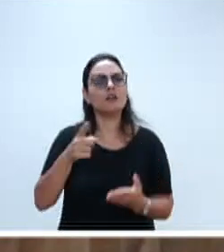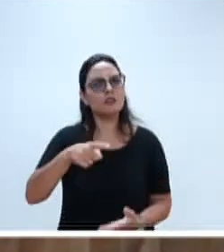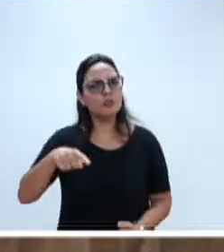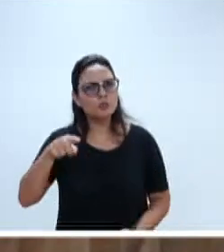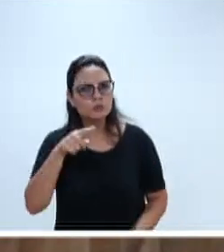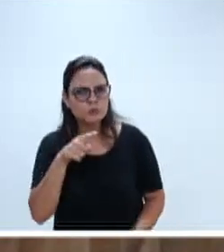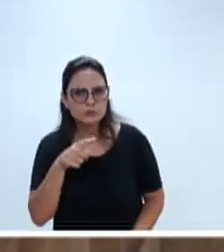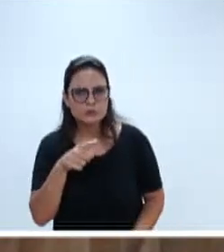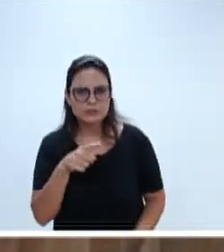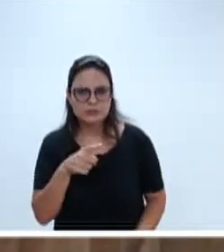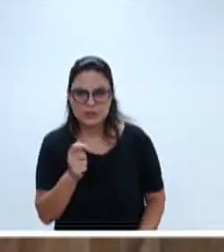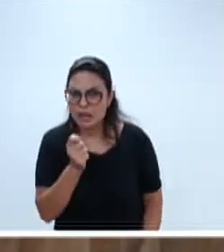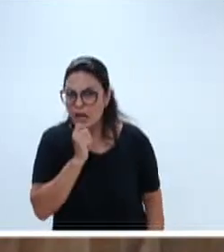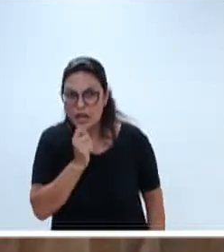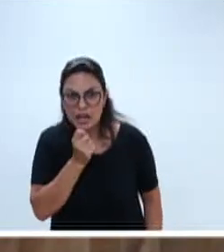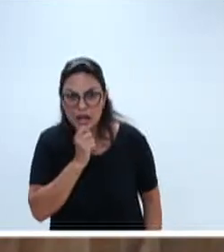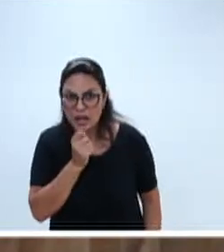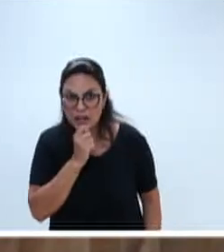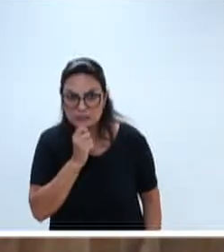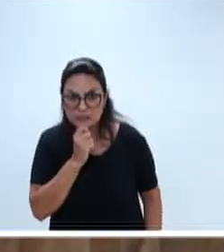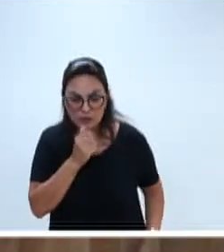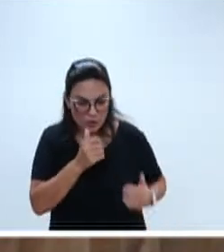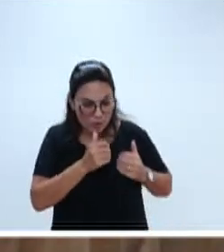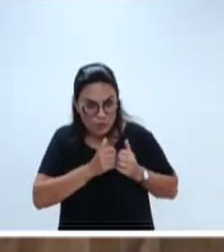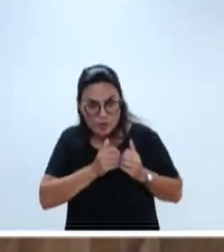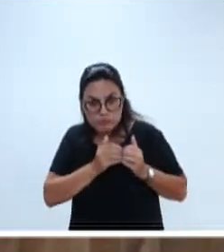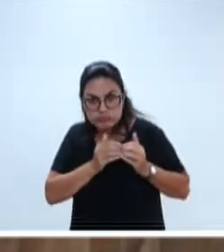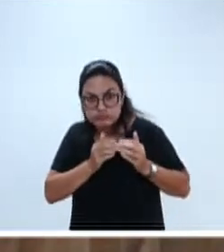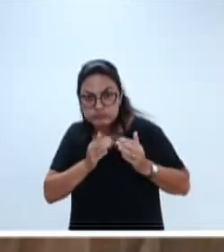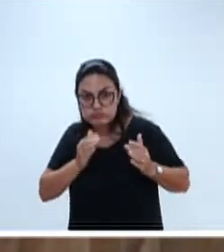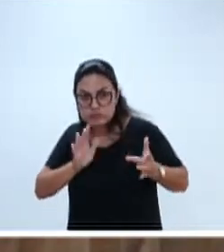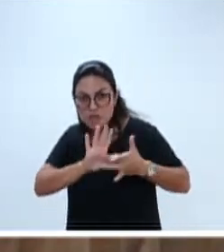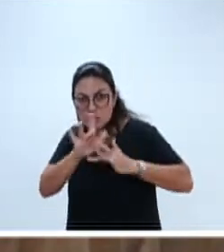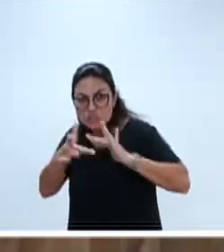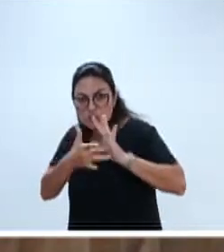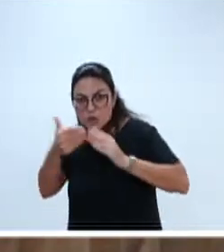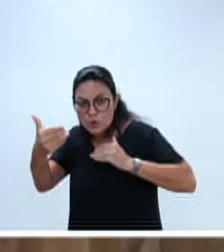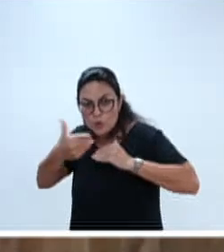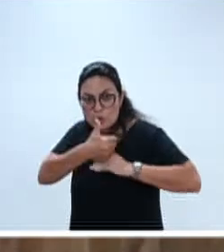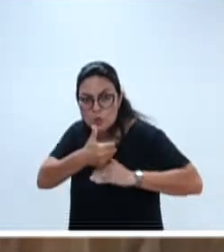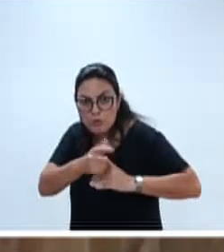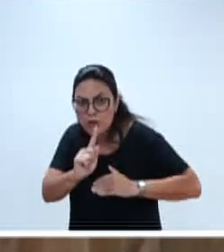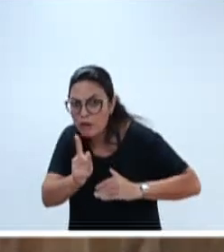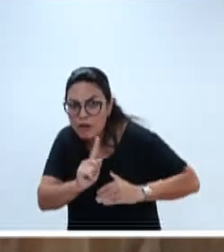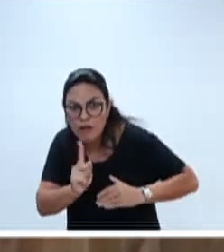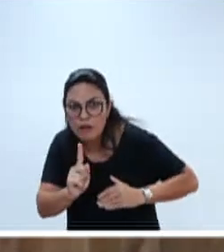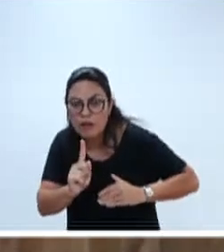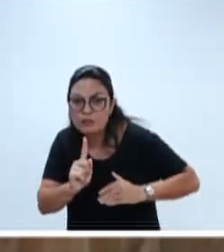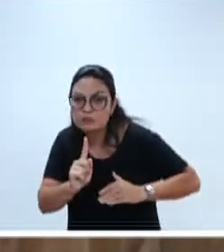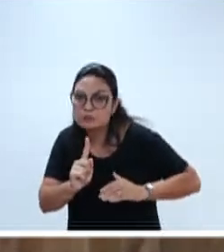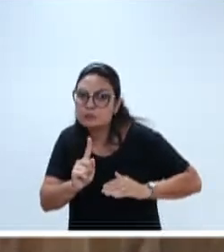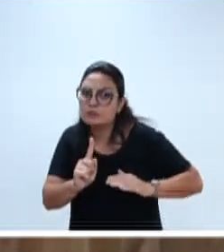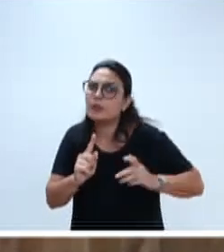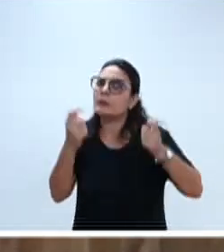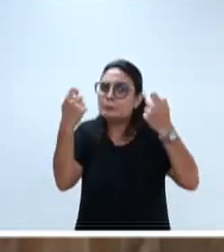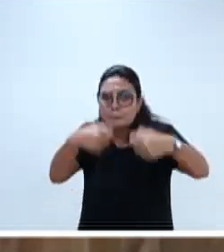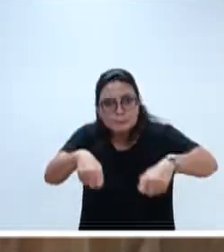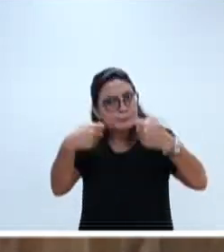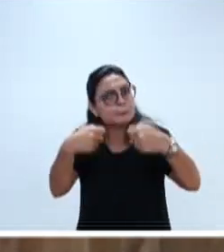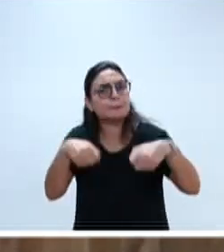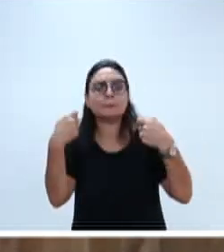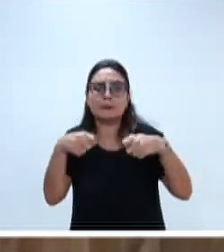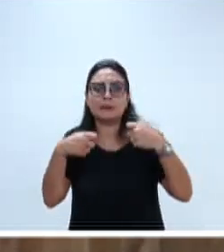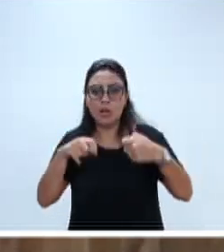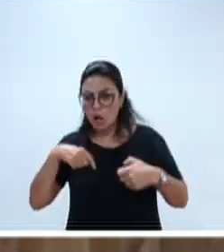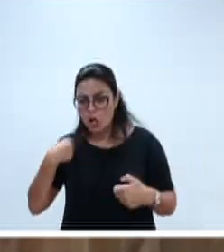coração para Jesus. Todo esse relacionamento, essa coisa gostosa, é fruto de uma rendição. Um dia a gente aceitou a Jesus como